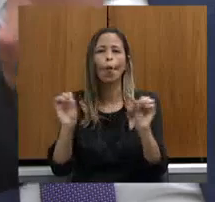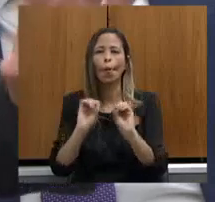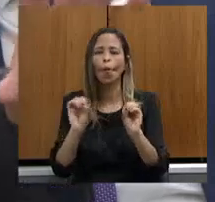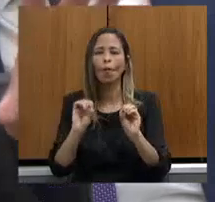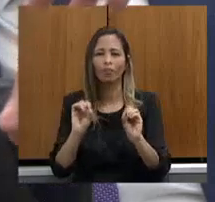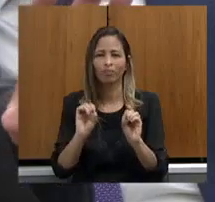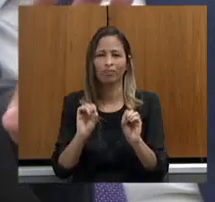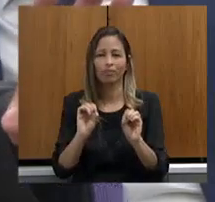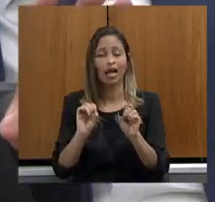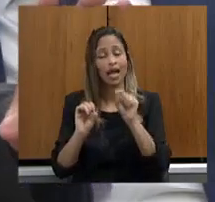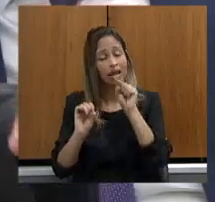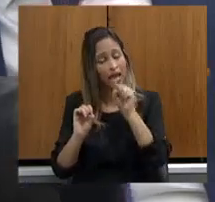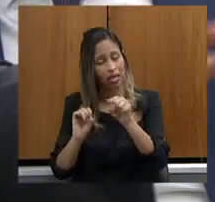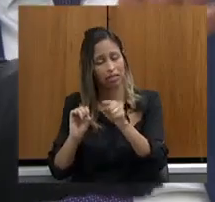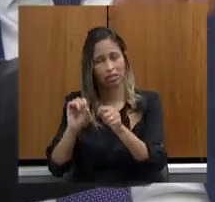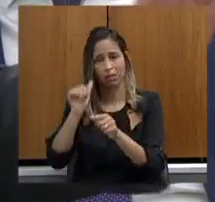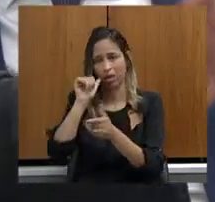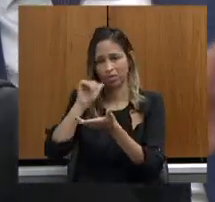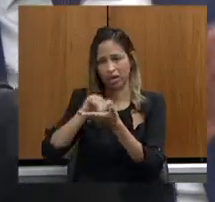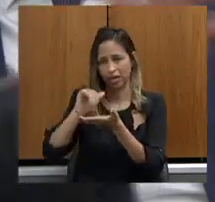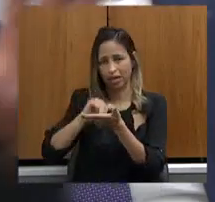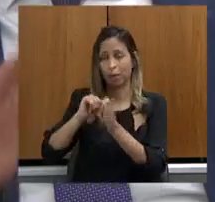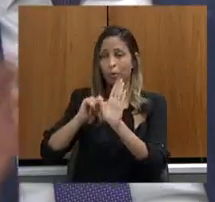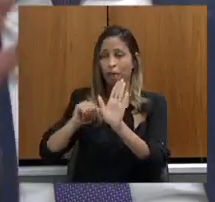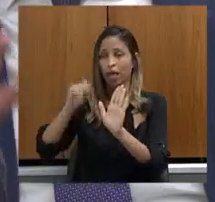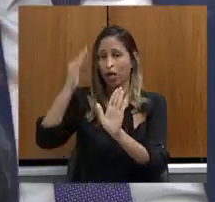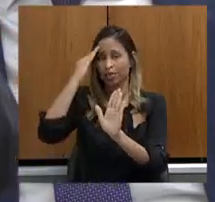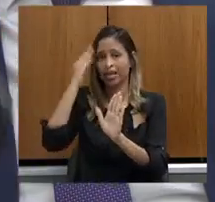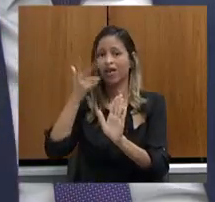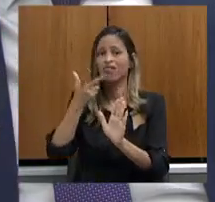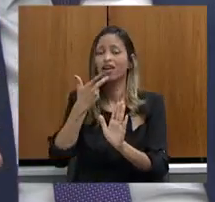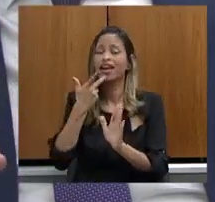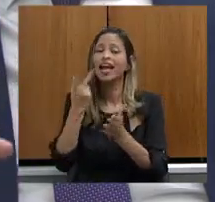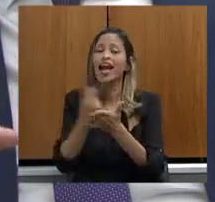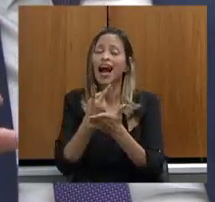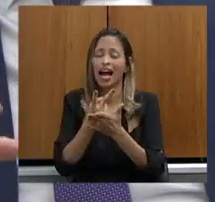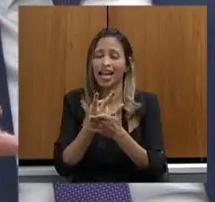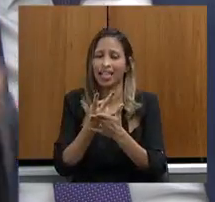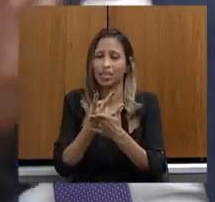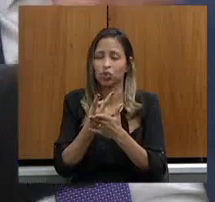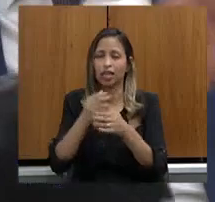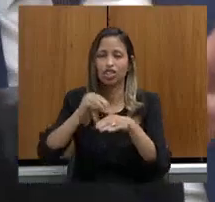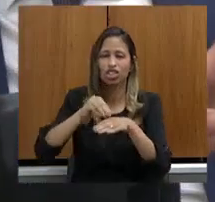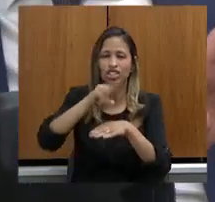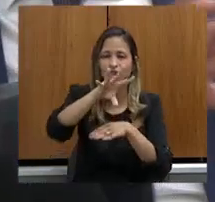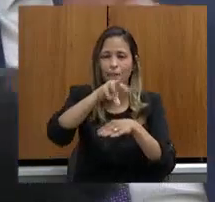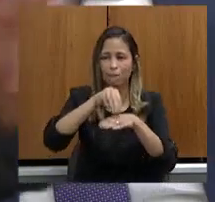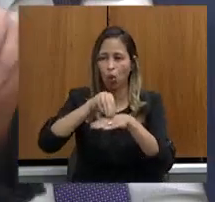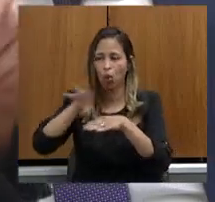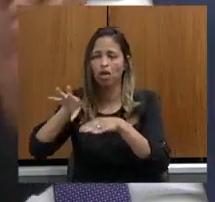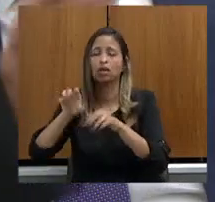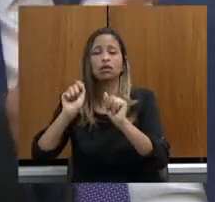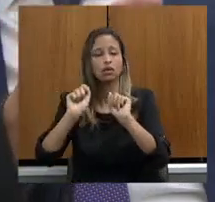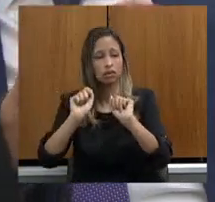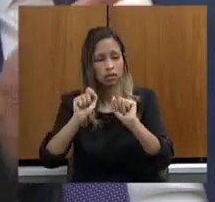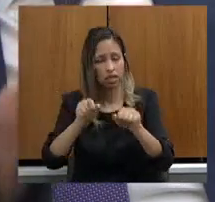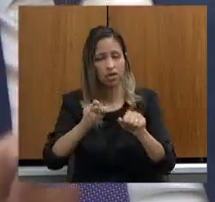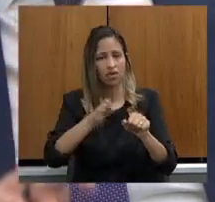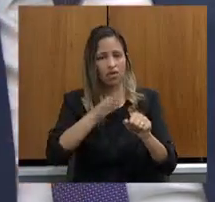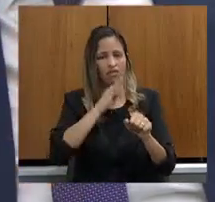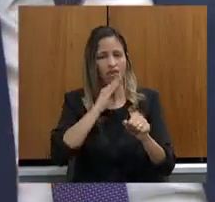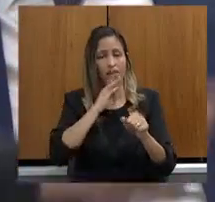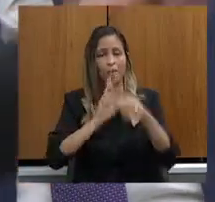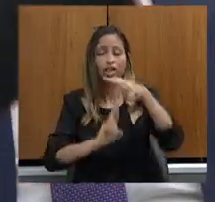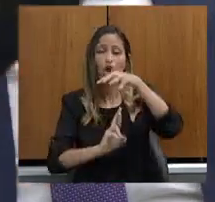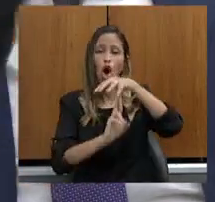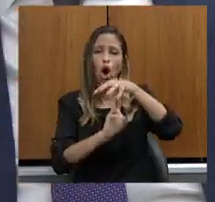nessa parte secretário eu reconheço que eu errei eu falar que só a parte da distribuição eu conheço que na parte